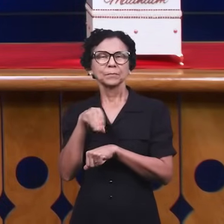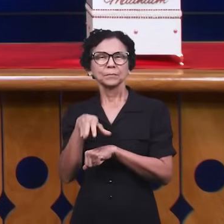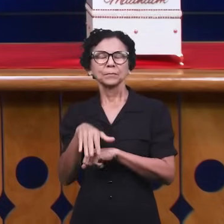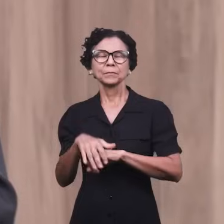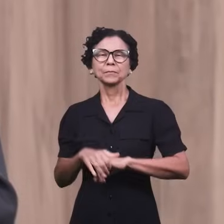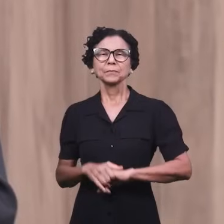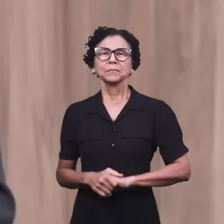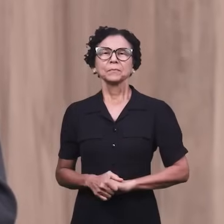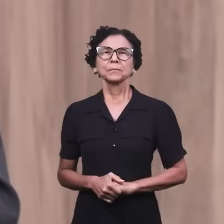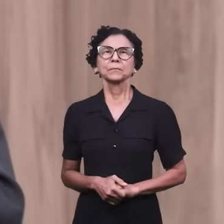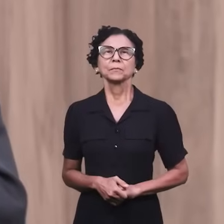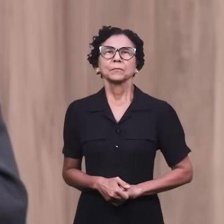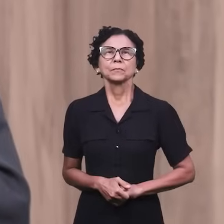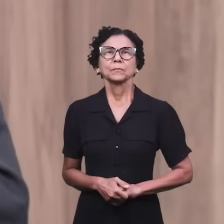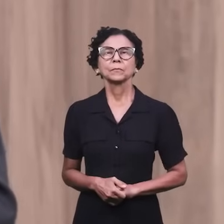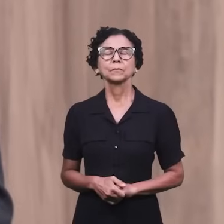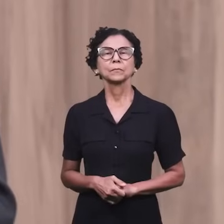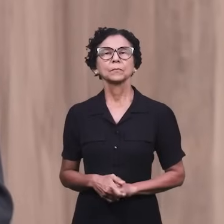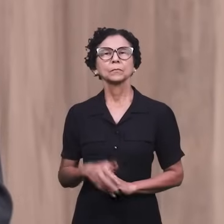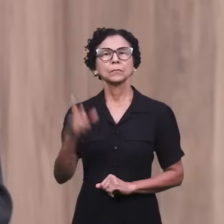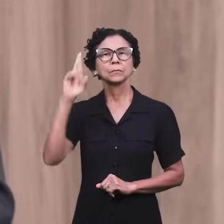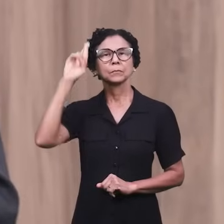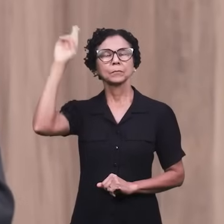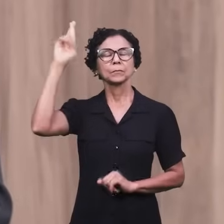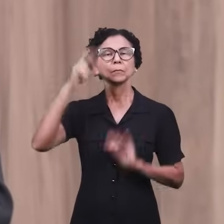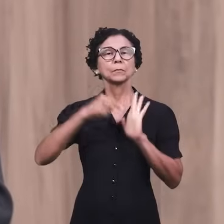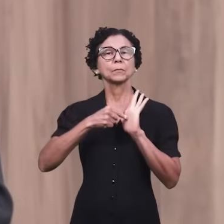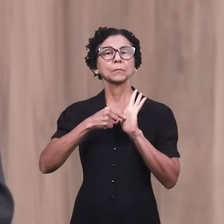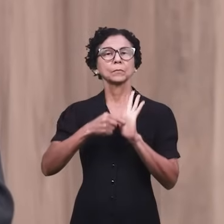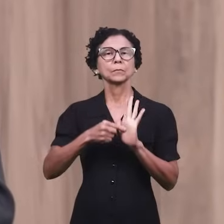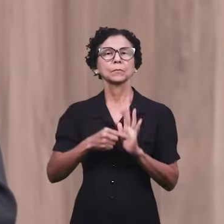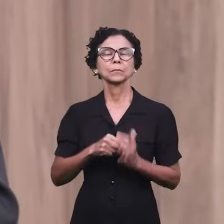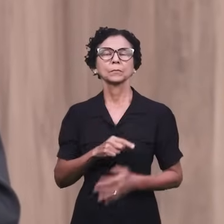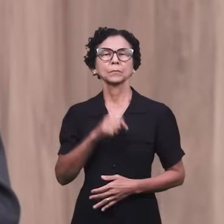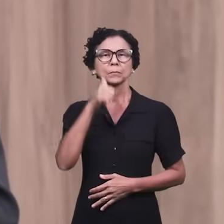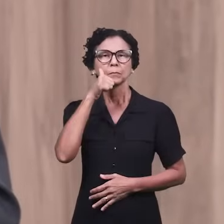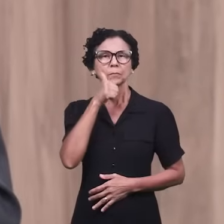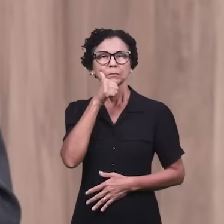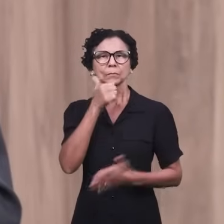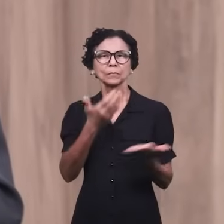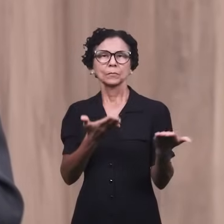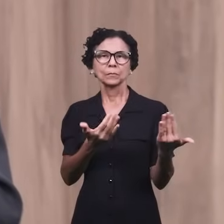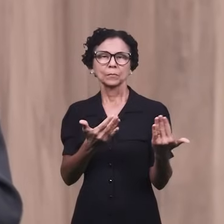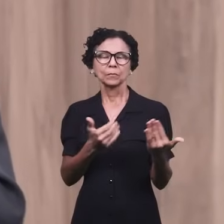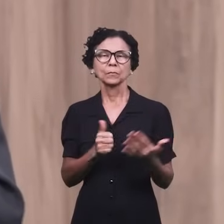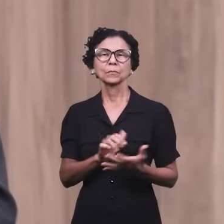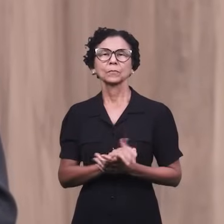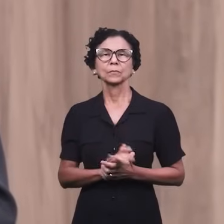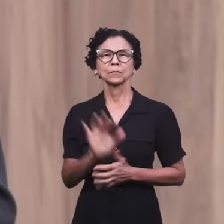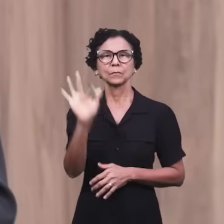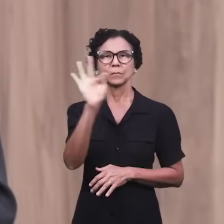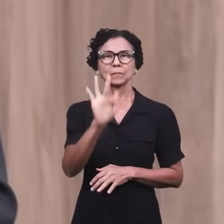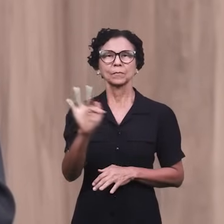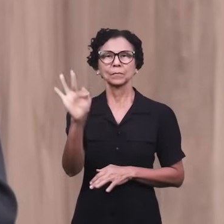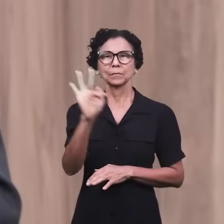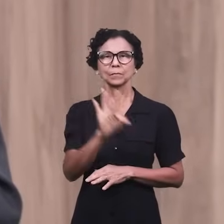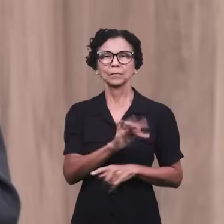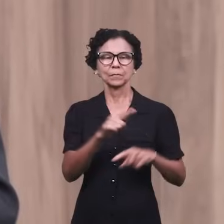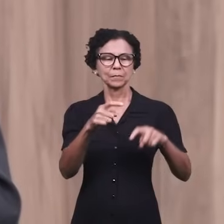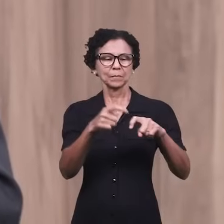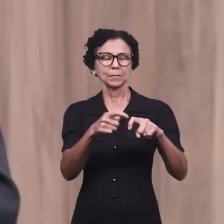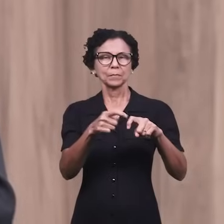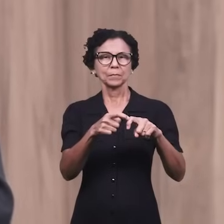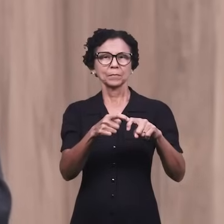nossas vidas. O Senhor mostrou uma jovem que cursa a faculdade de medicina e ela está